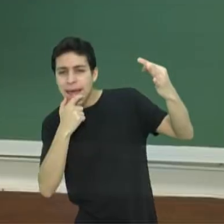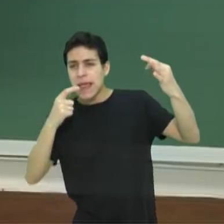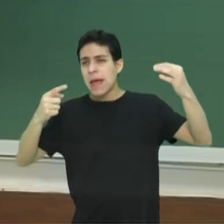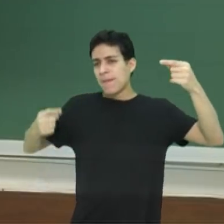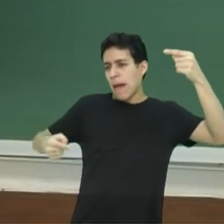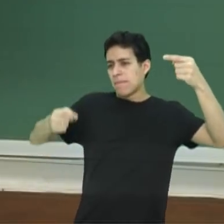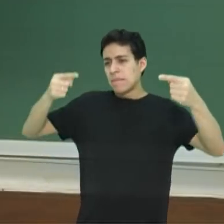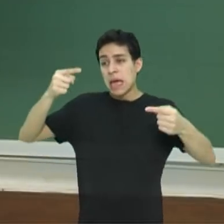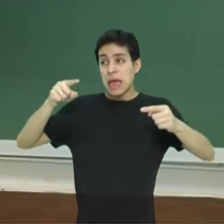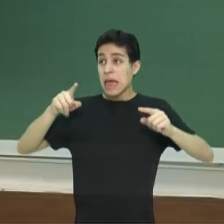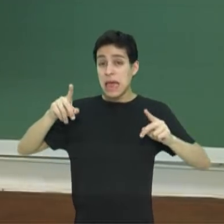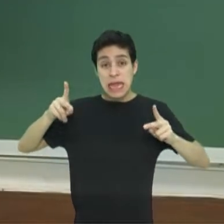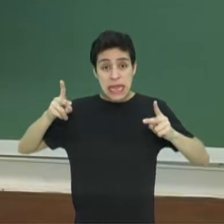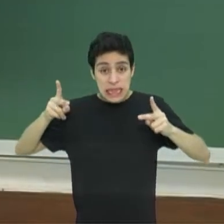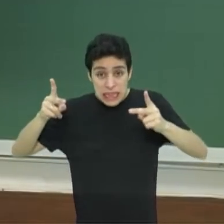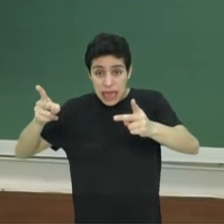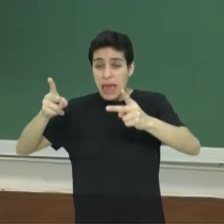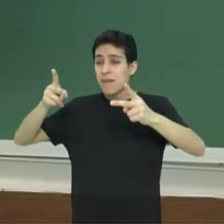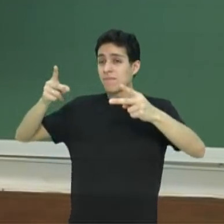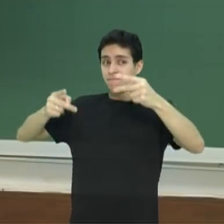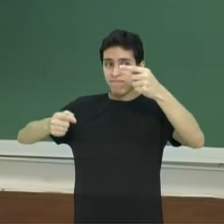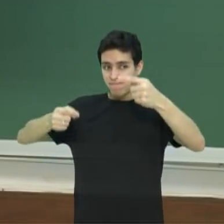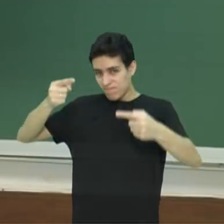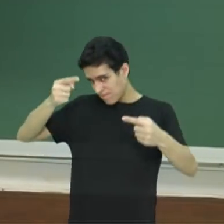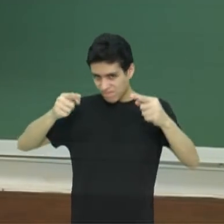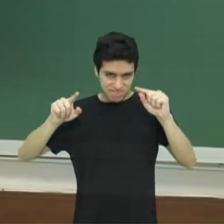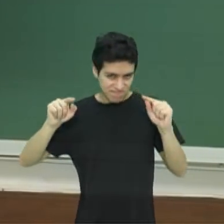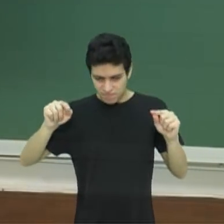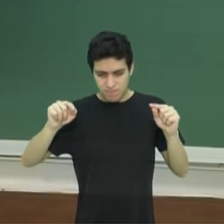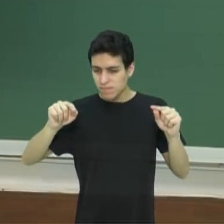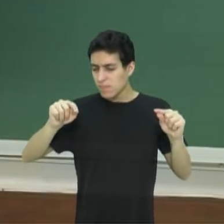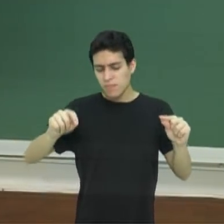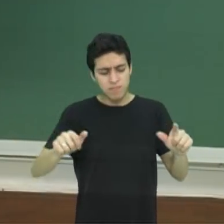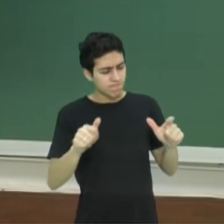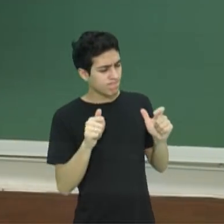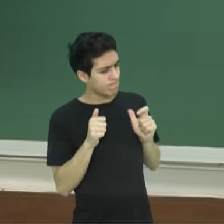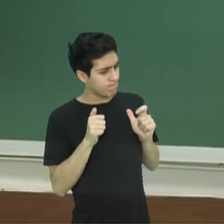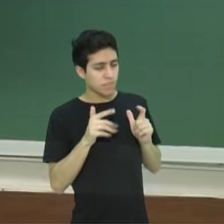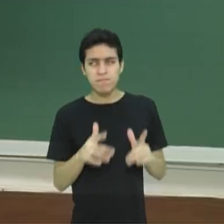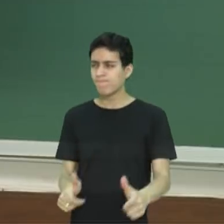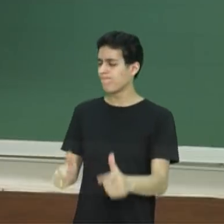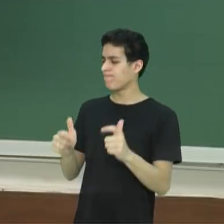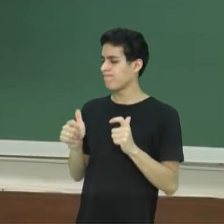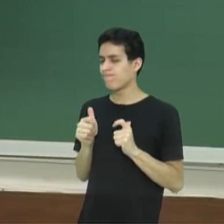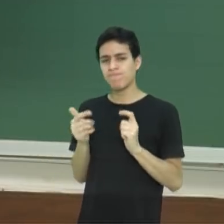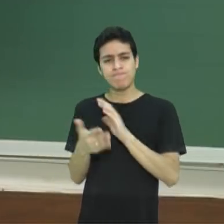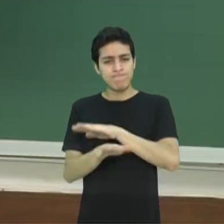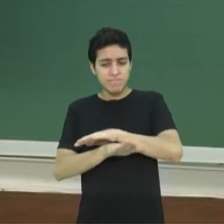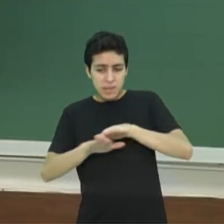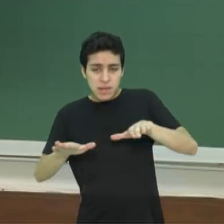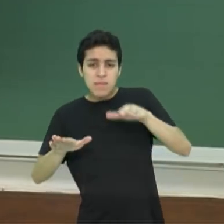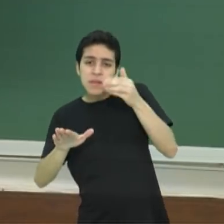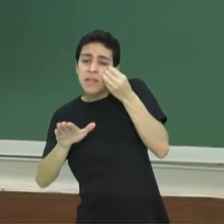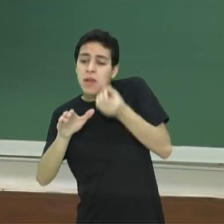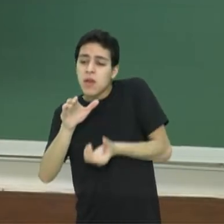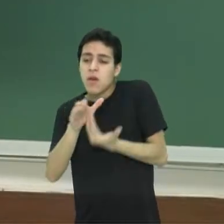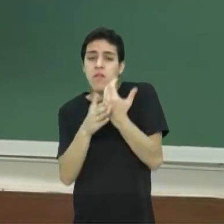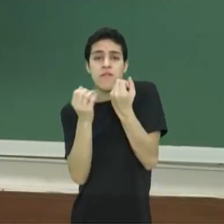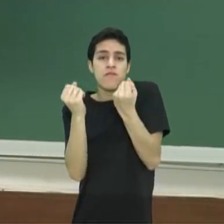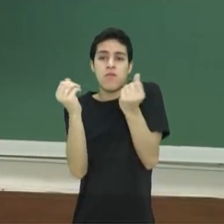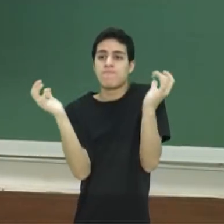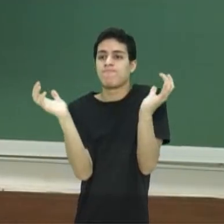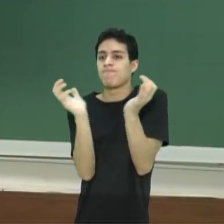né, tiveram conflitos, eles deixaram isso de lado para construir um bloco econômico forte, né,